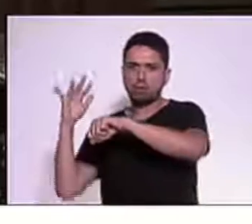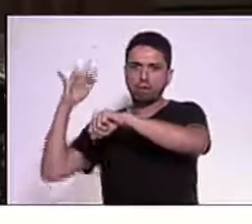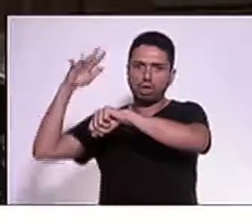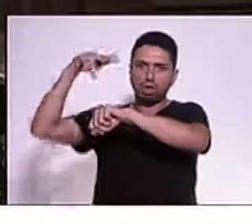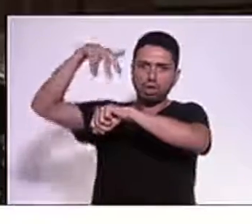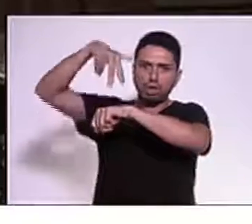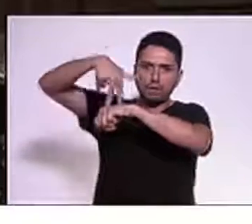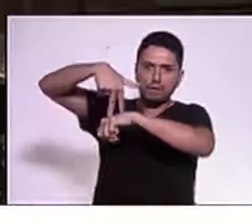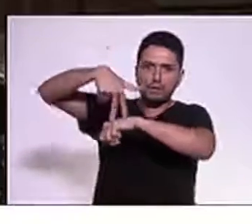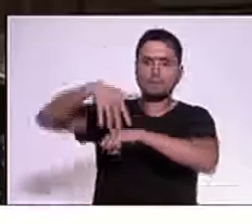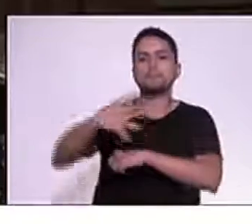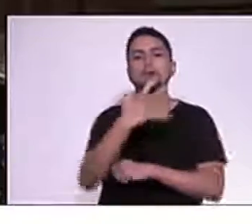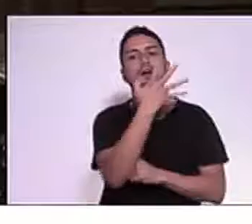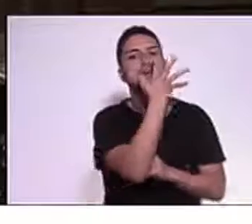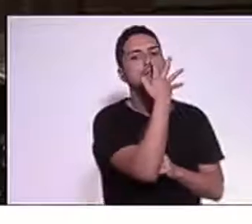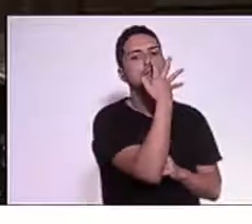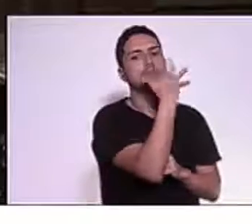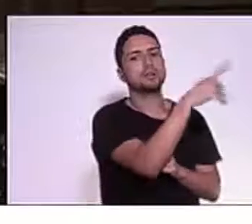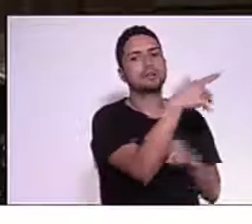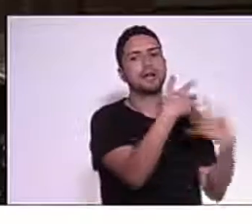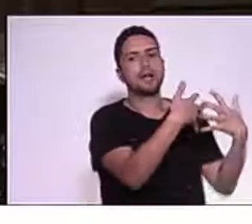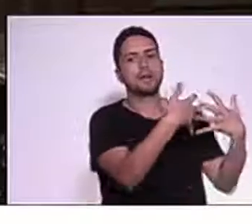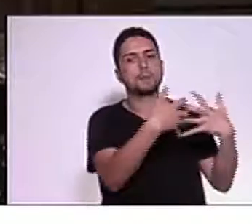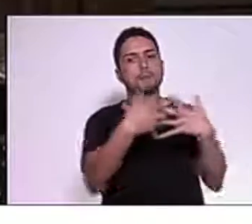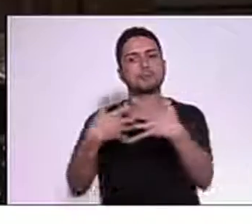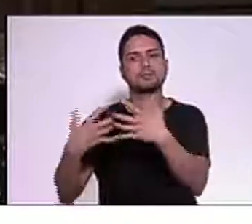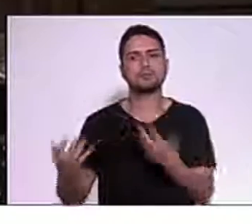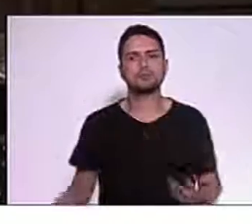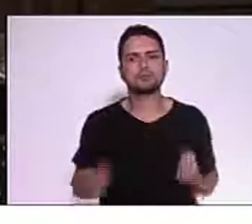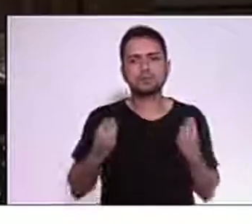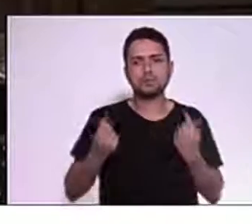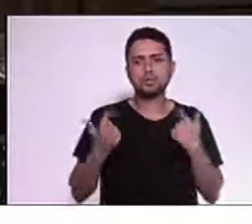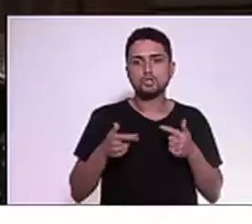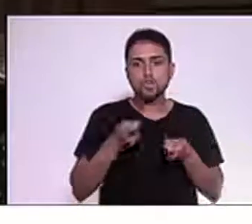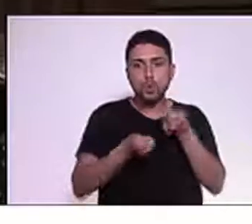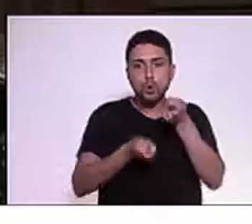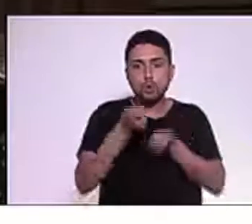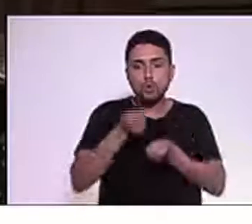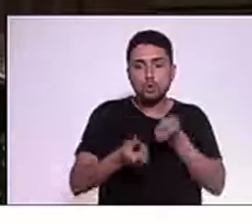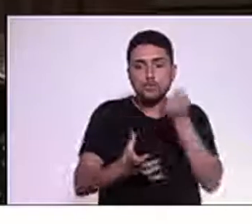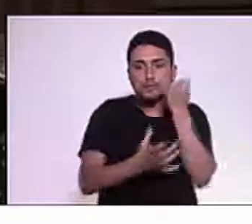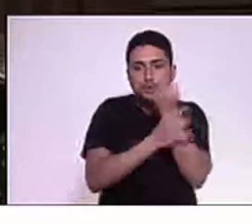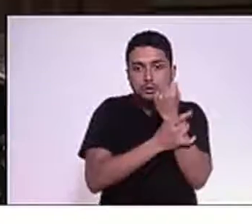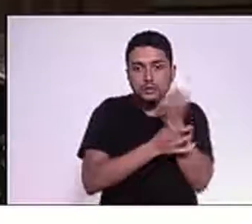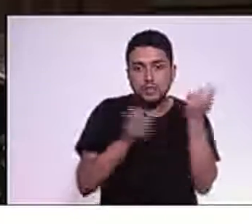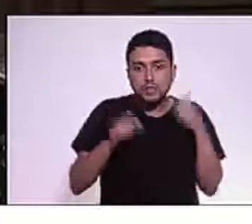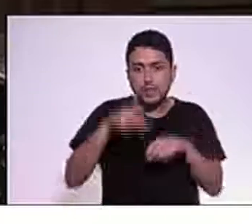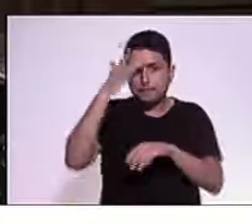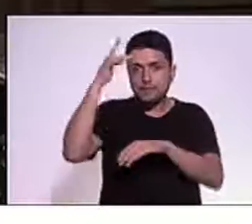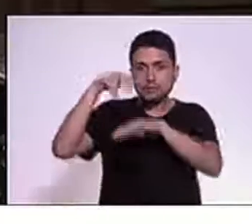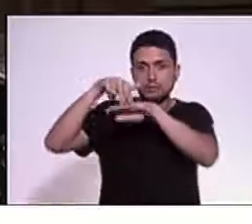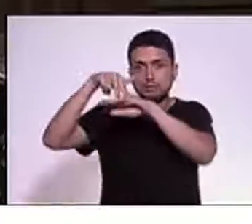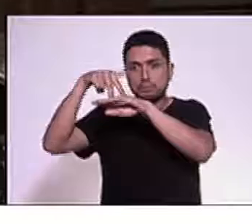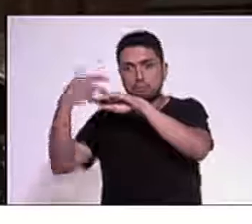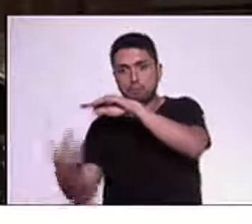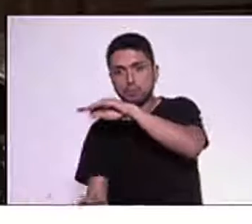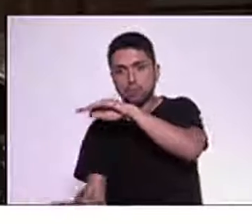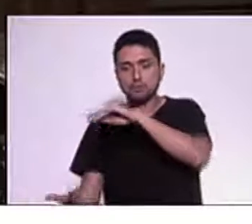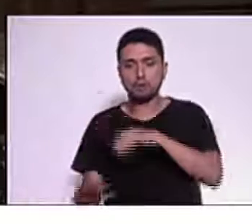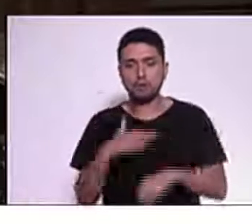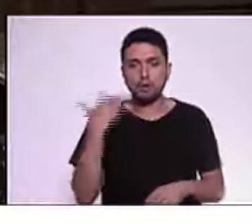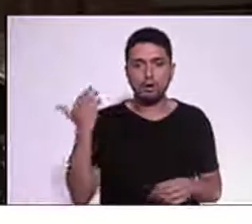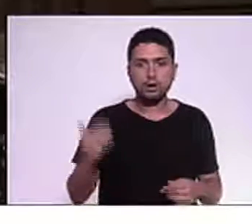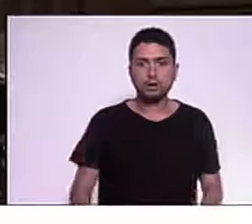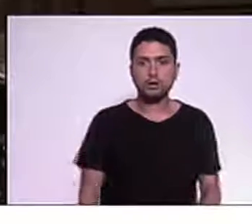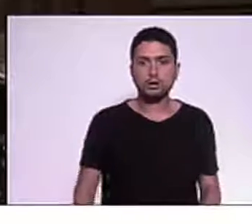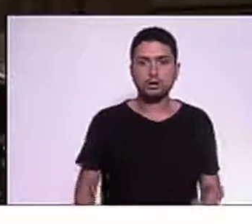nenhum controle de segurança e que aquelas pessoas poderiam ter despencado daqueles andaimes. A Avenida